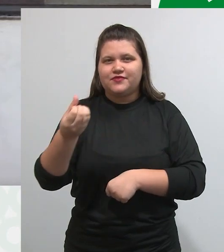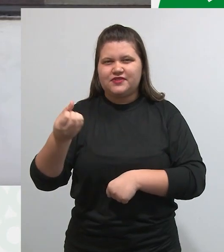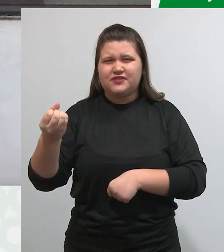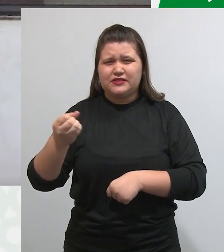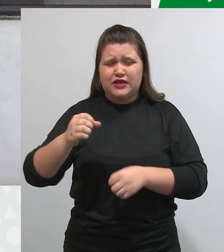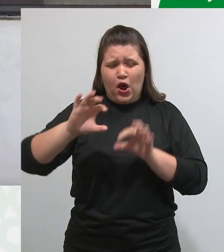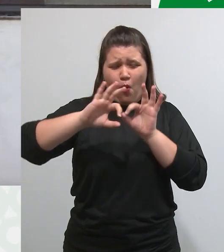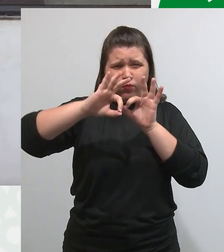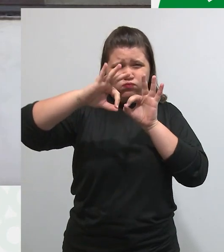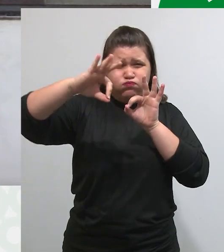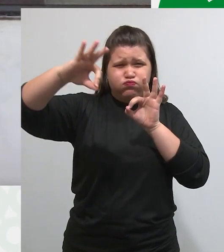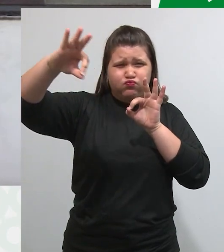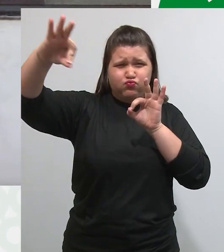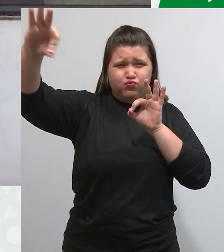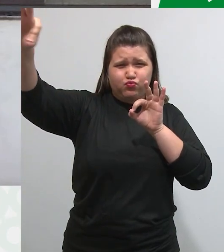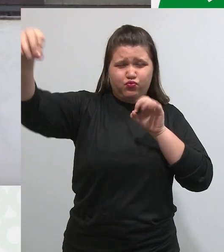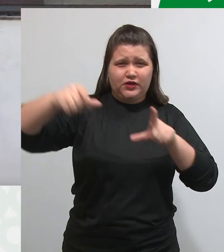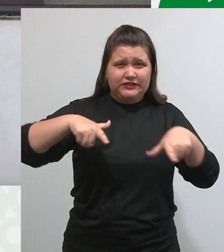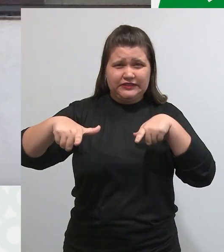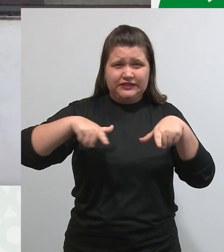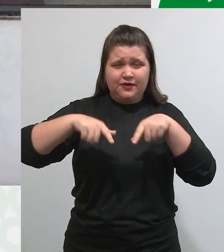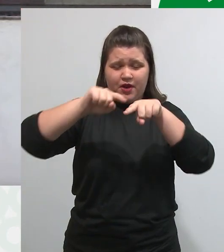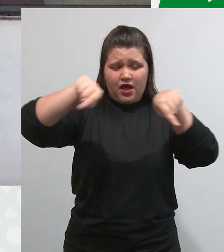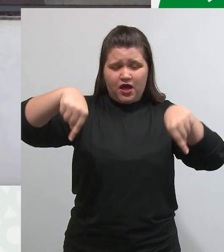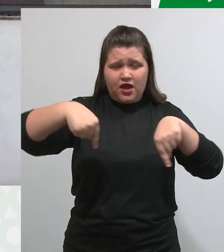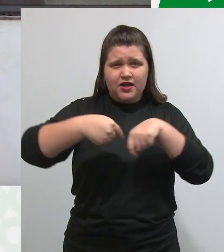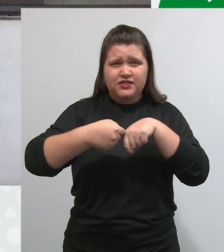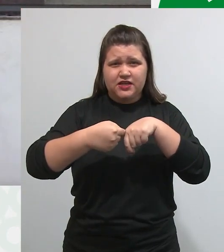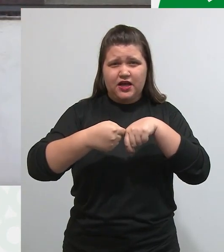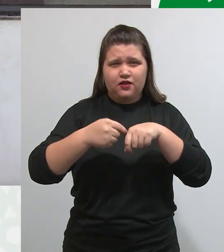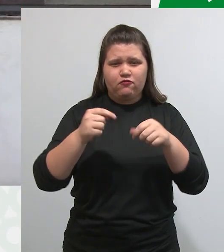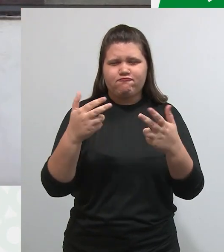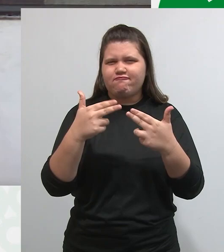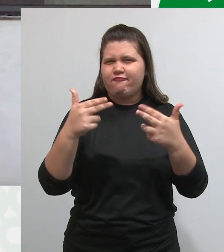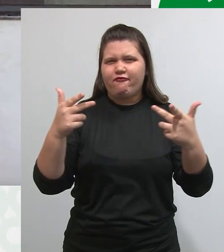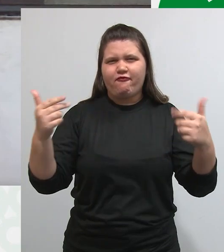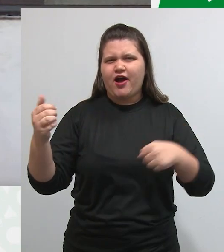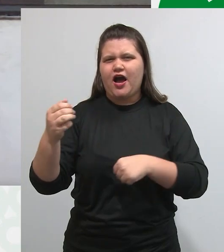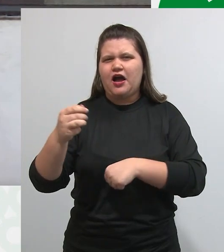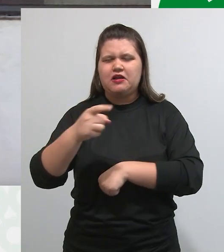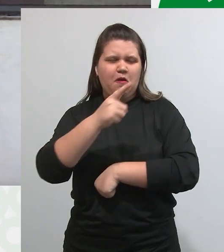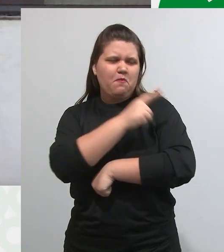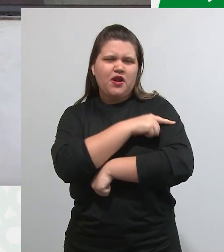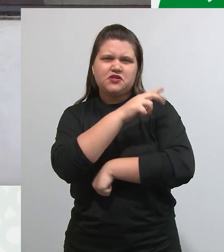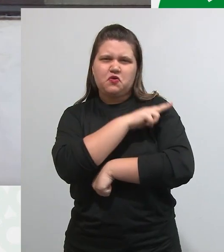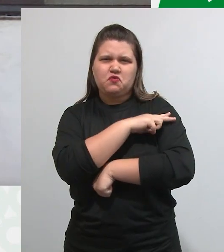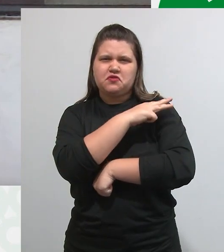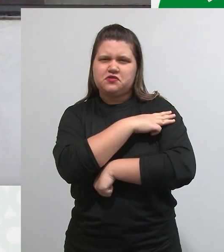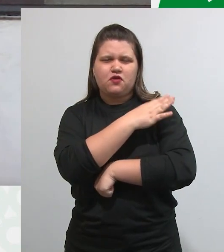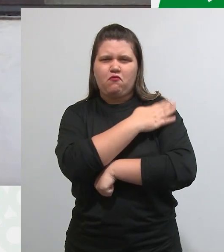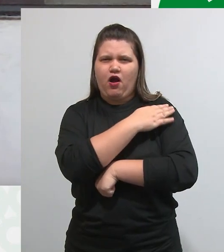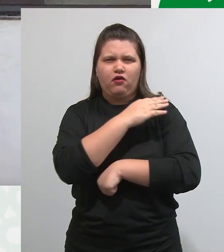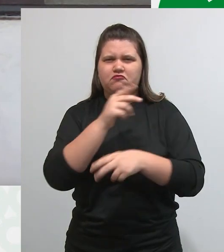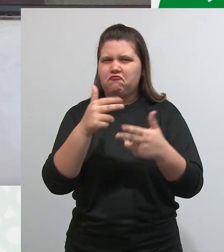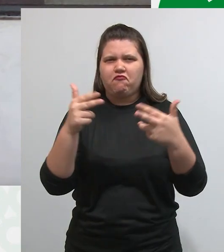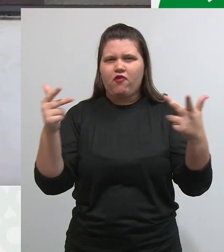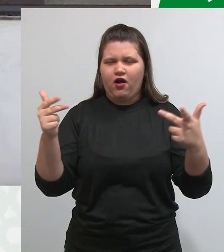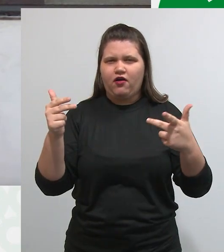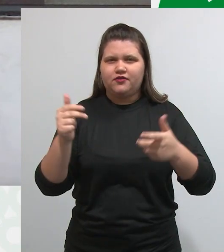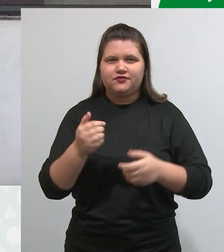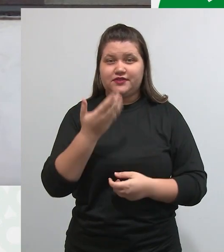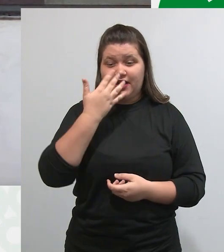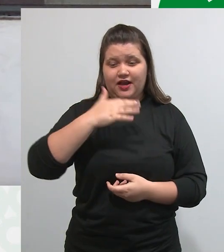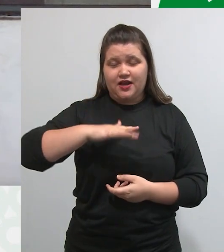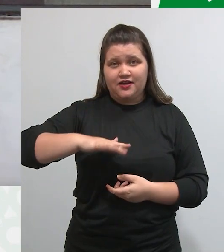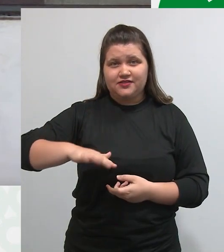daqui, trabalhava numa sala multisseriada. Era muito gostoso trabalhar lá, porque eram umas